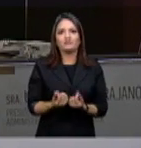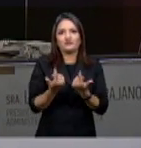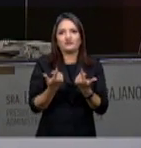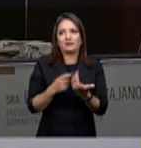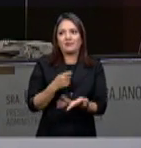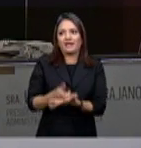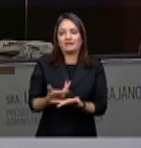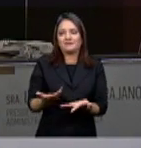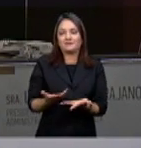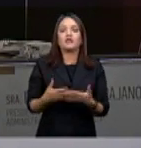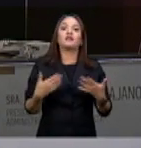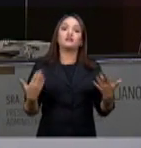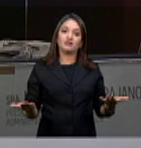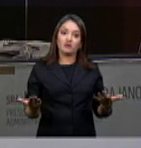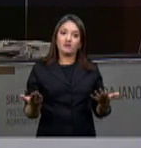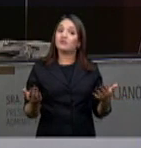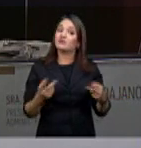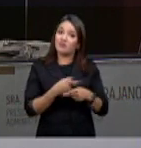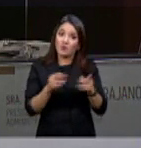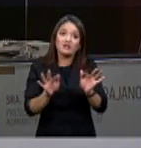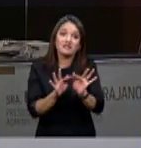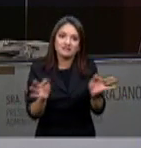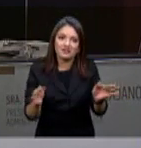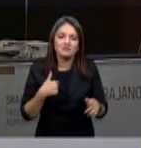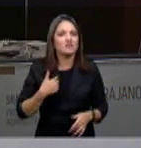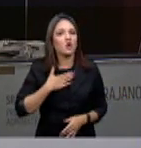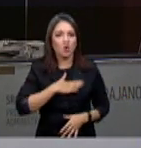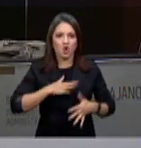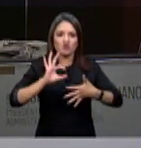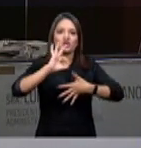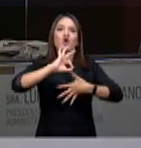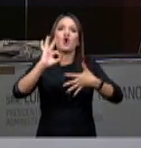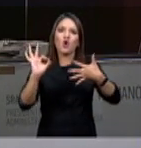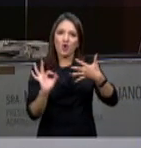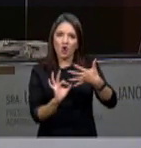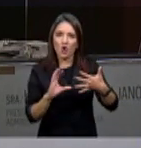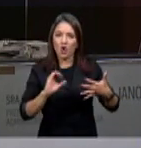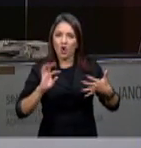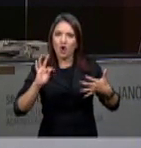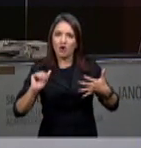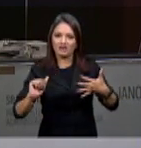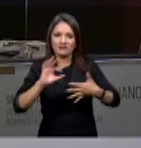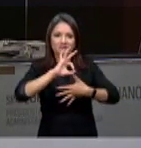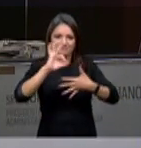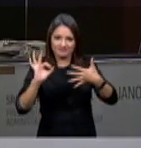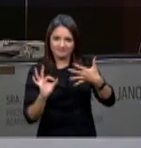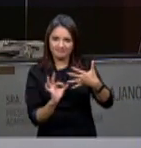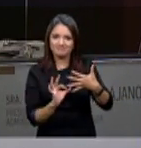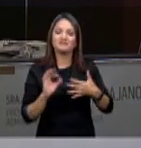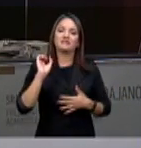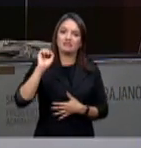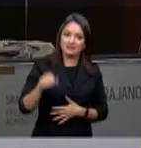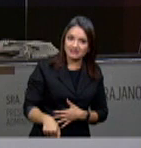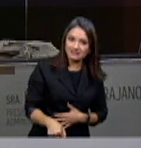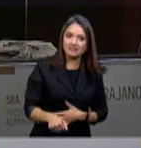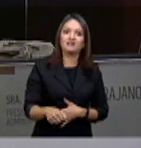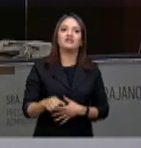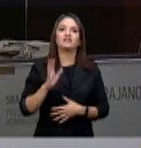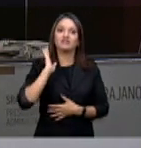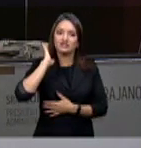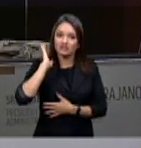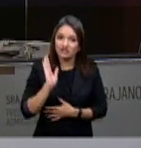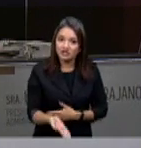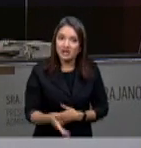que hoje eu digo para vocês eu sou totalmente a favor de quota já briguei muito já apanhei muito vai 12 anos que eu dizendo bota né